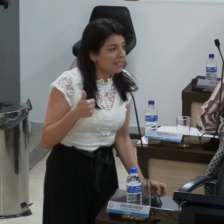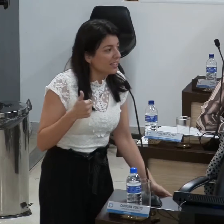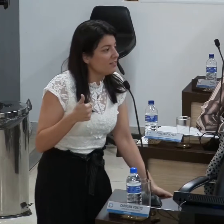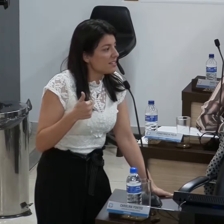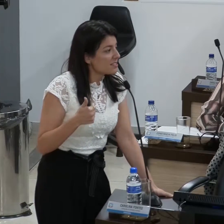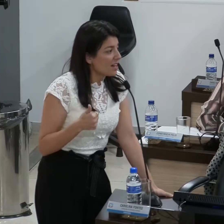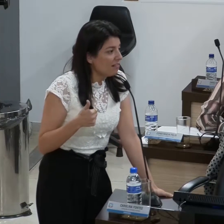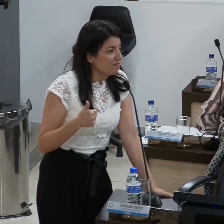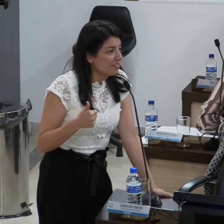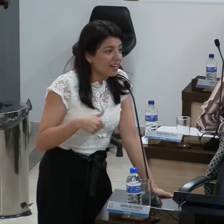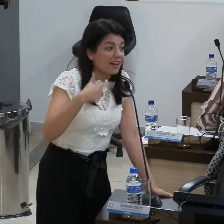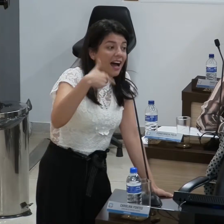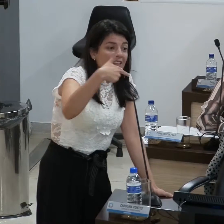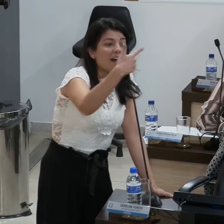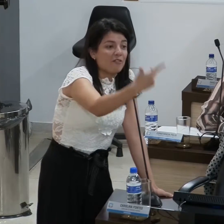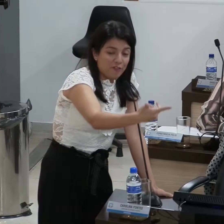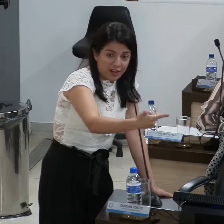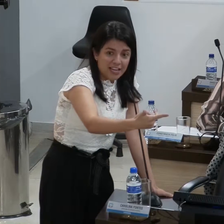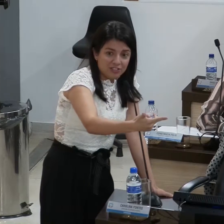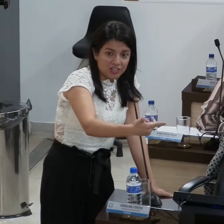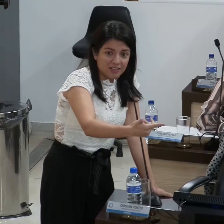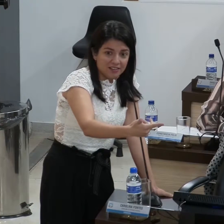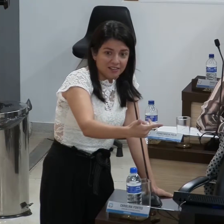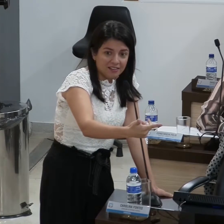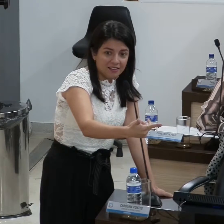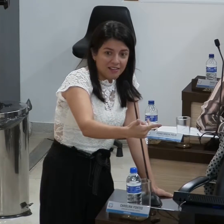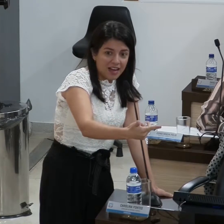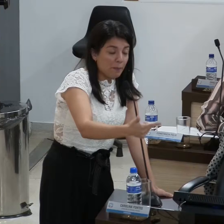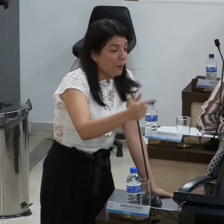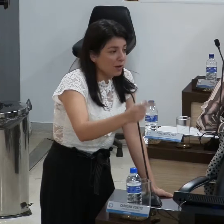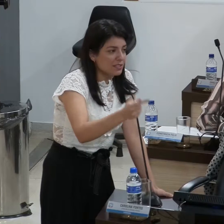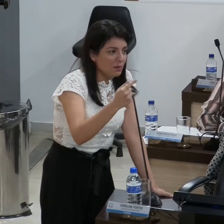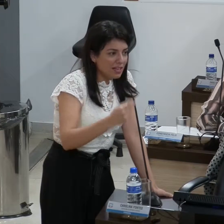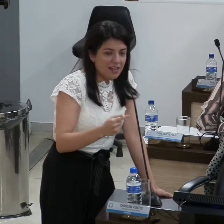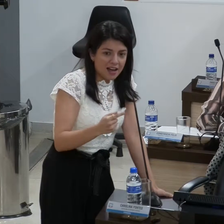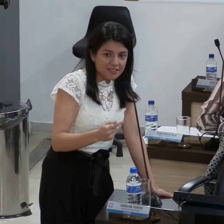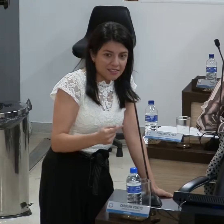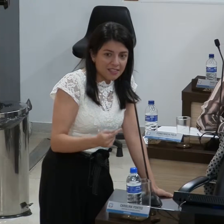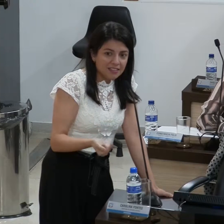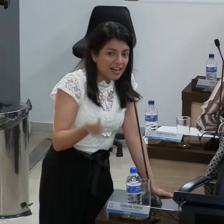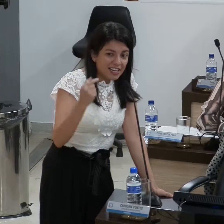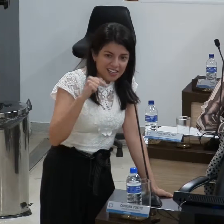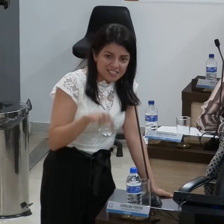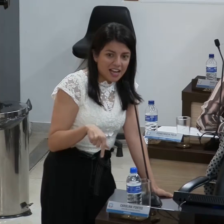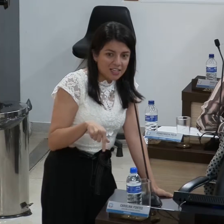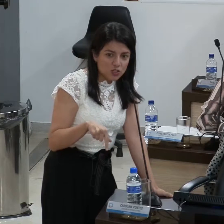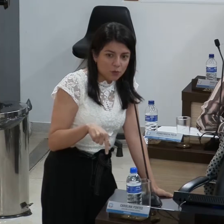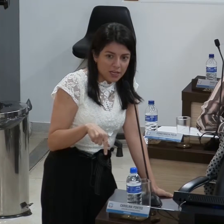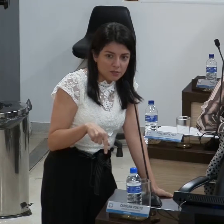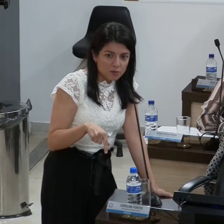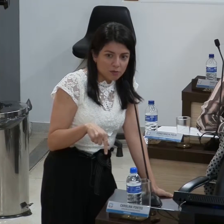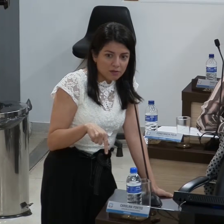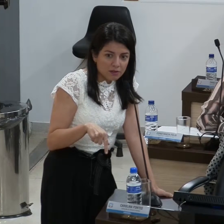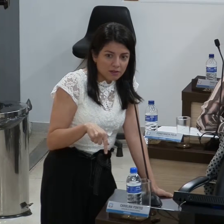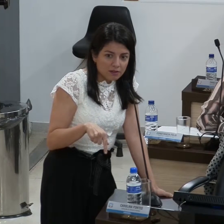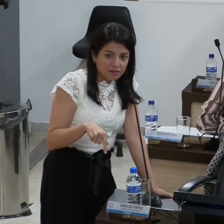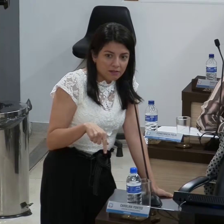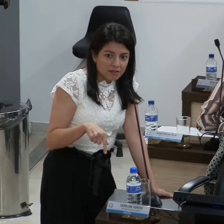com essa intervenção, lá na frente, a possibilidade dela ingressar em